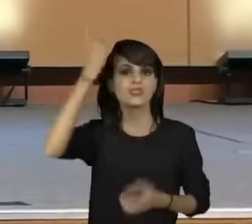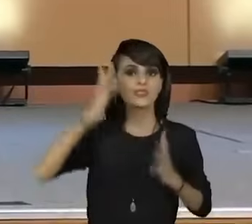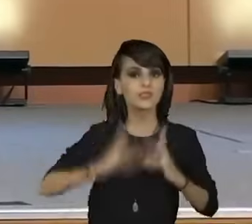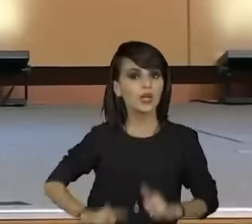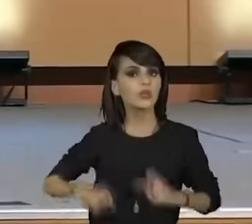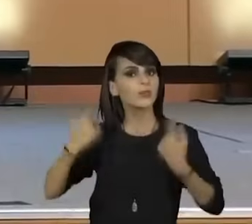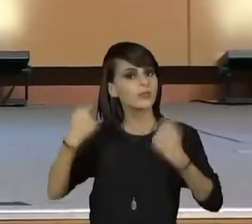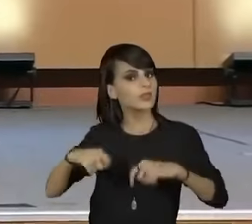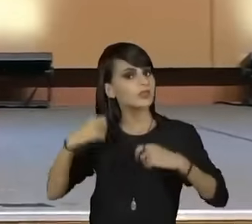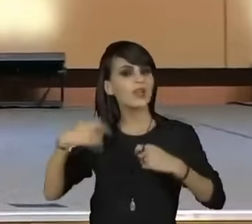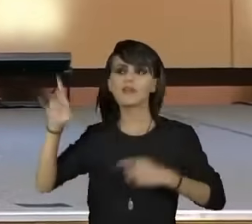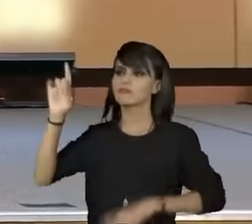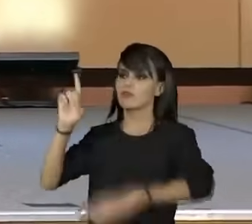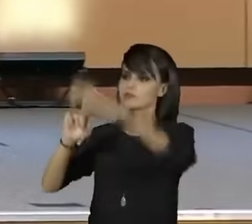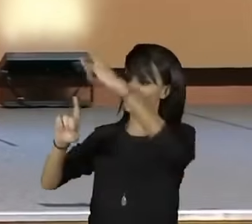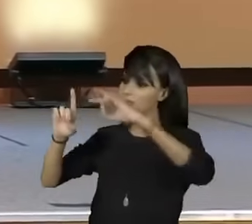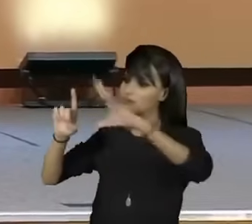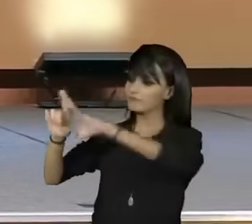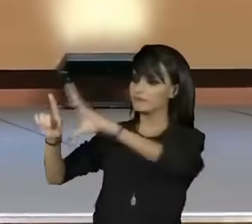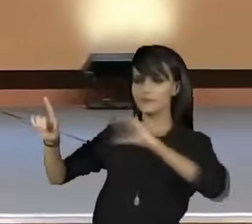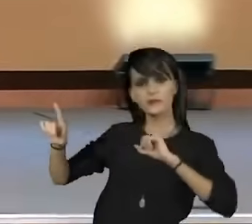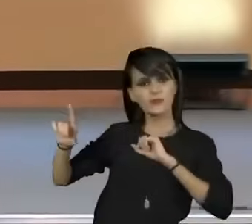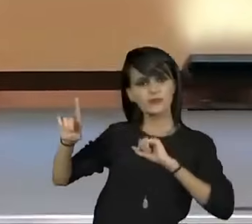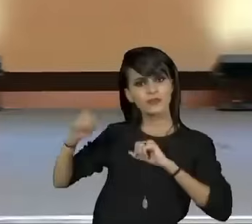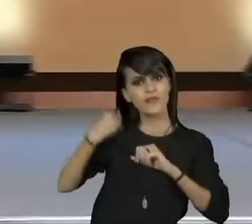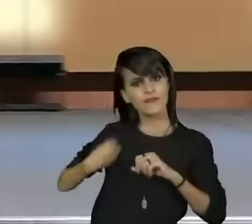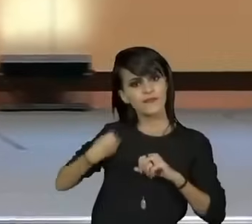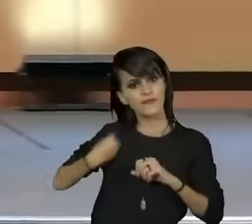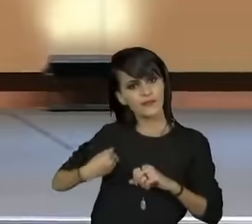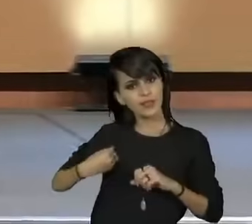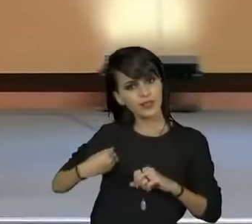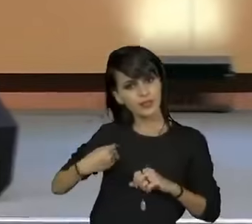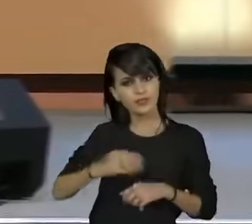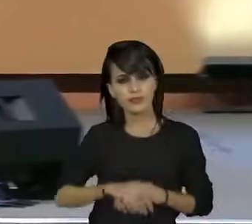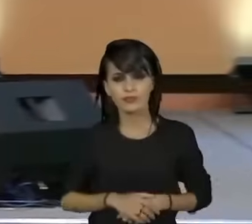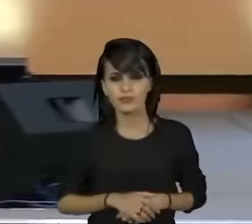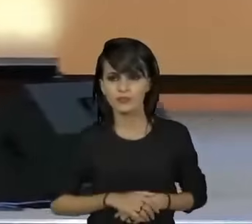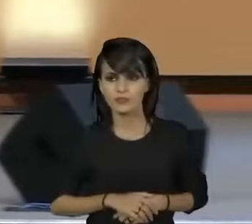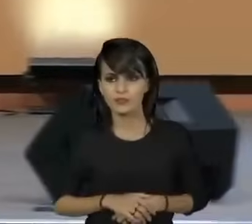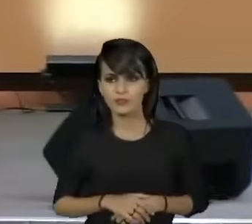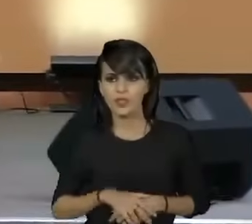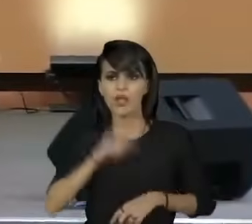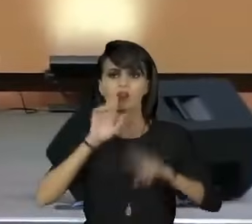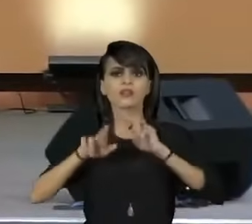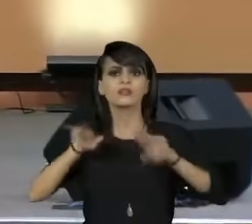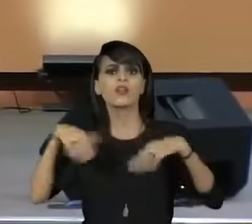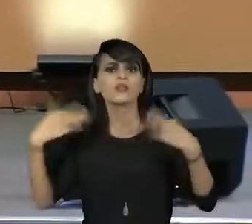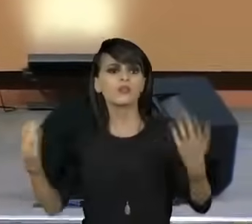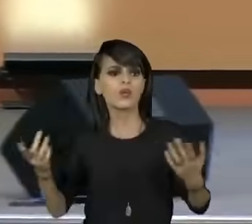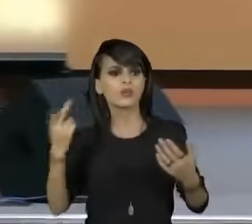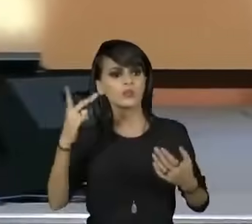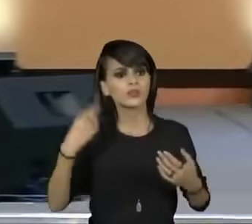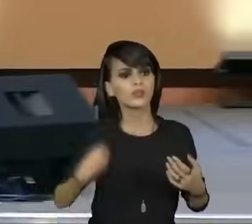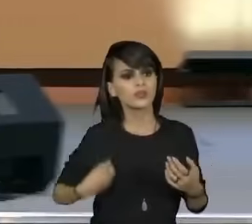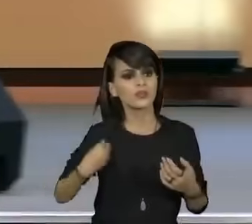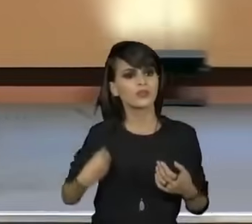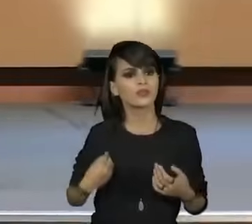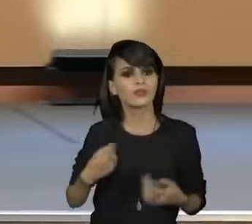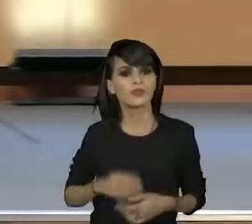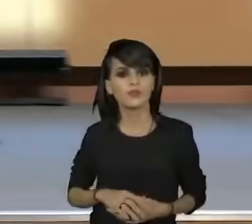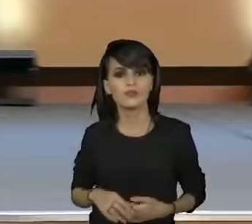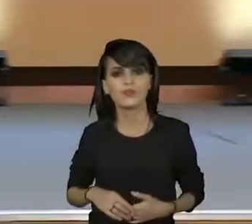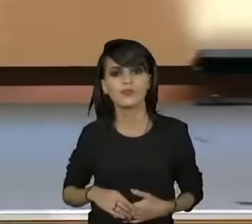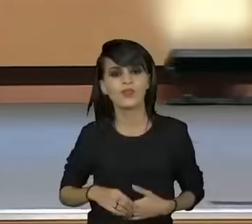como ele é santo em to da vossa maneira de viver quais os resultados pra vida de alguém que tem